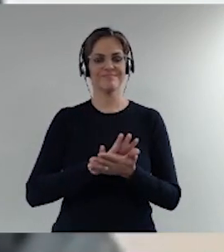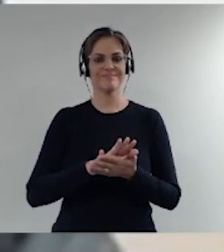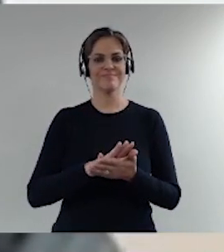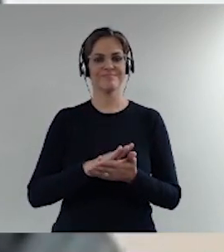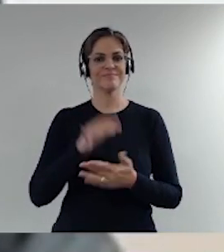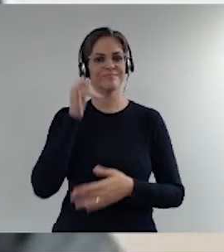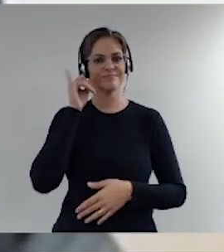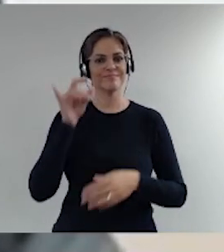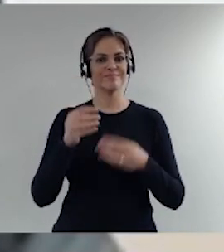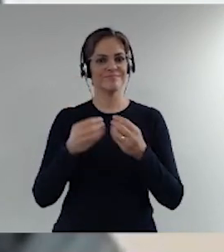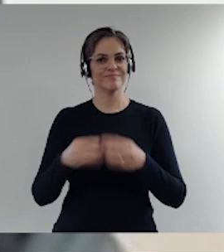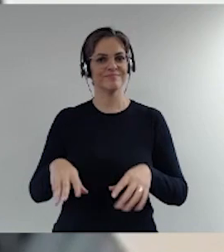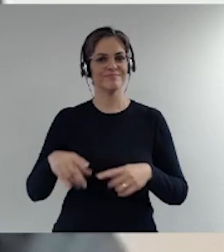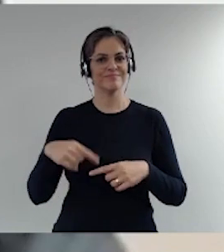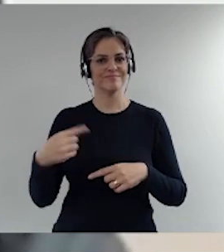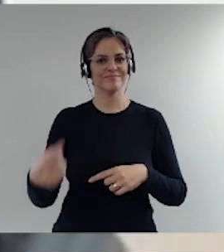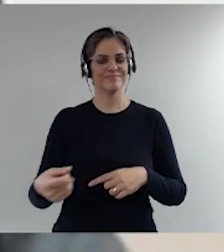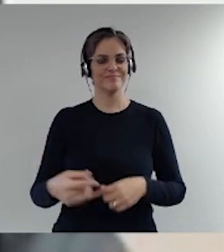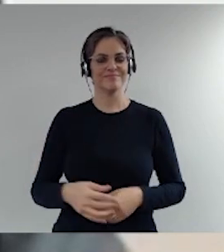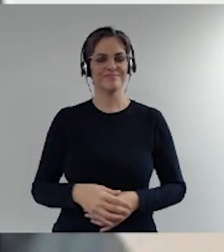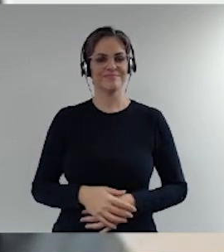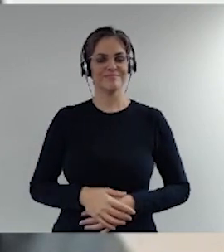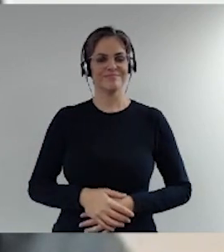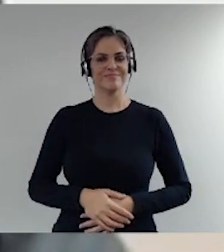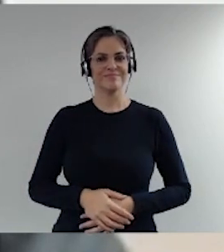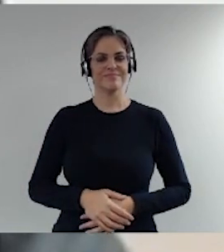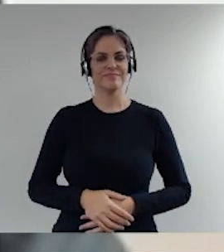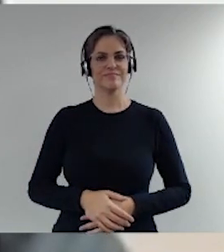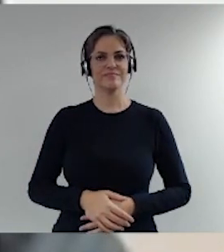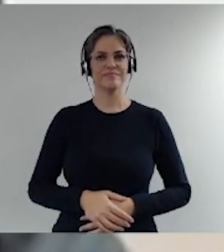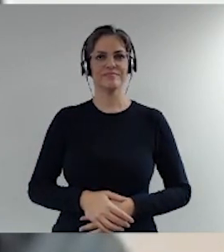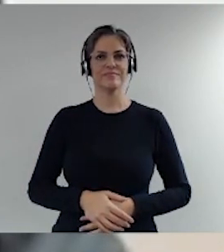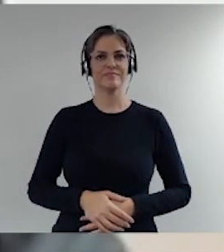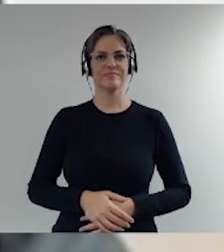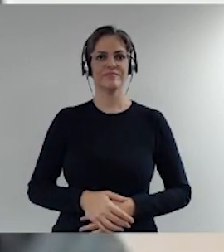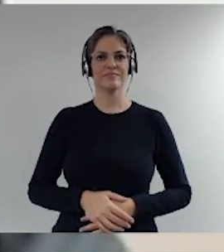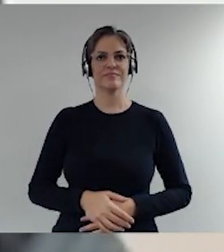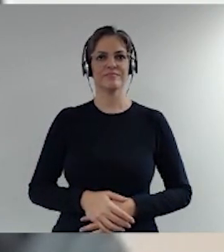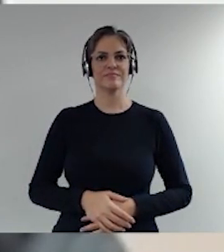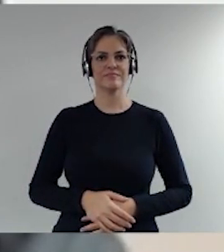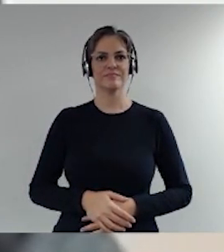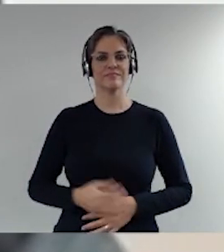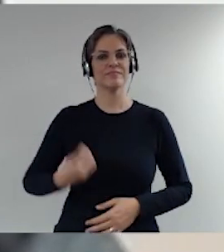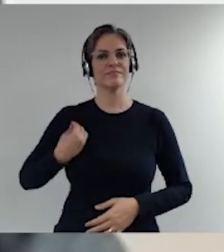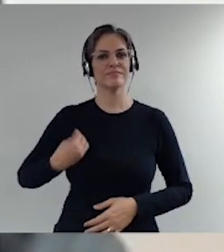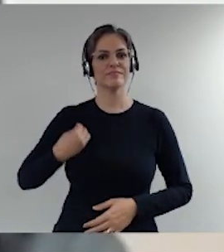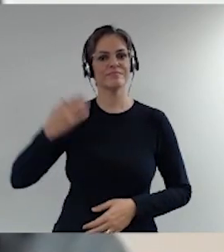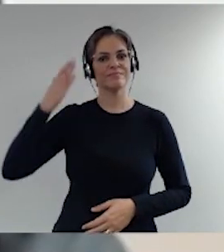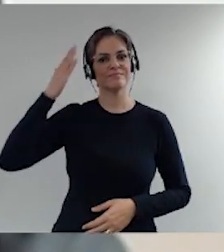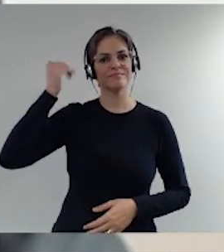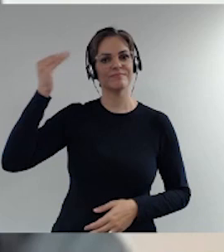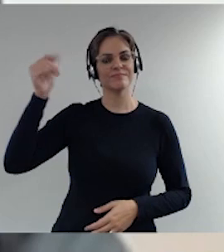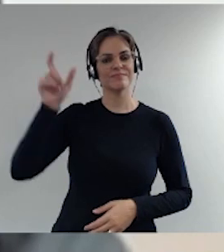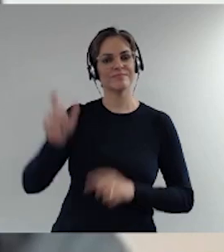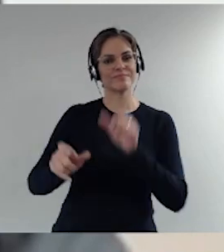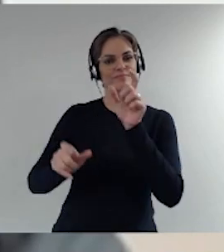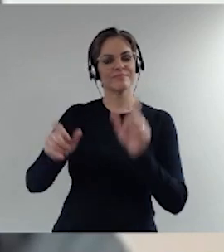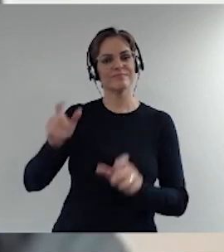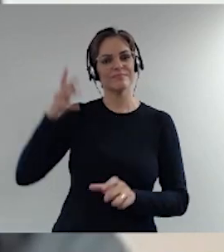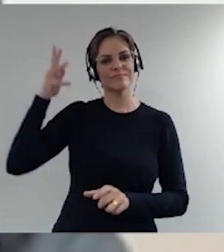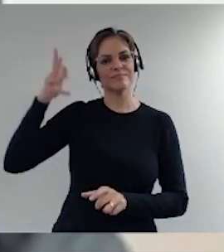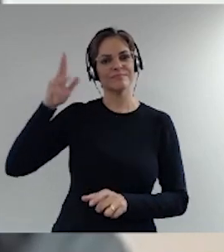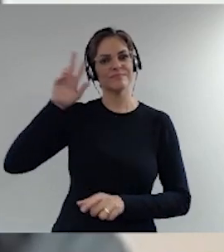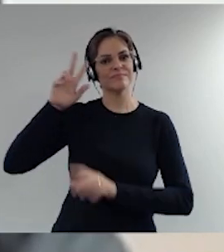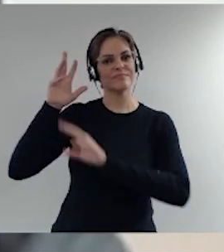dos próximos painéis. Esse painel conta com a participação de colegas renomados pela história da dedicação